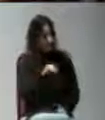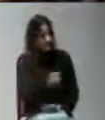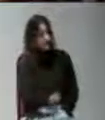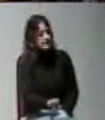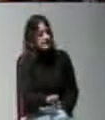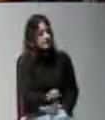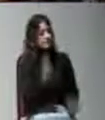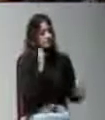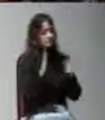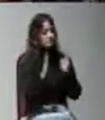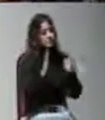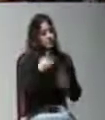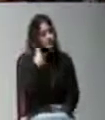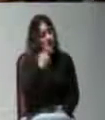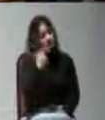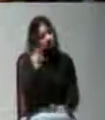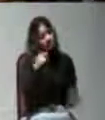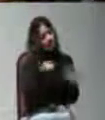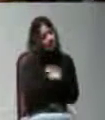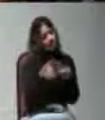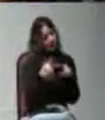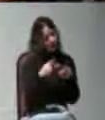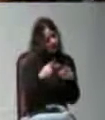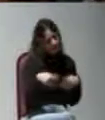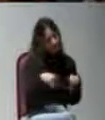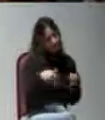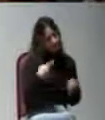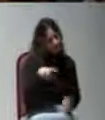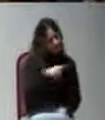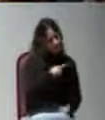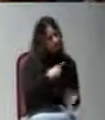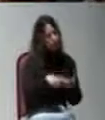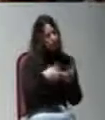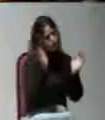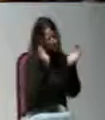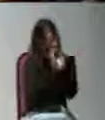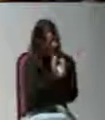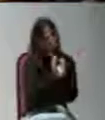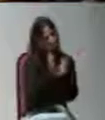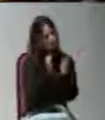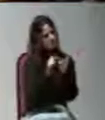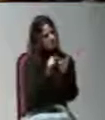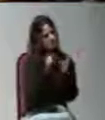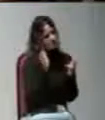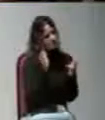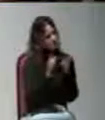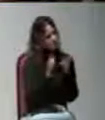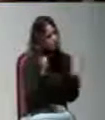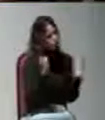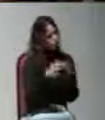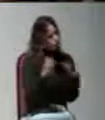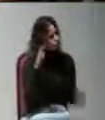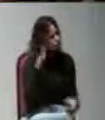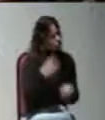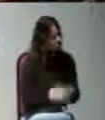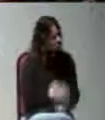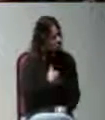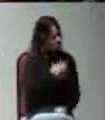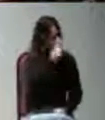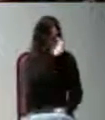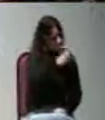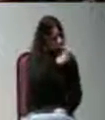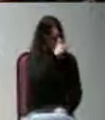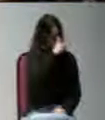Perguntamos, por que o povo, as classes, os grupos oprimidos ficam inertes, ou pelo menos não atuam como